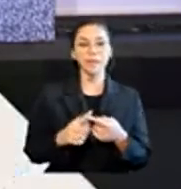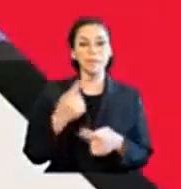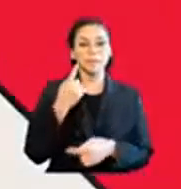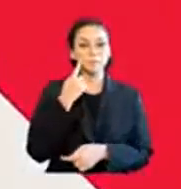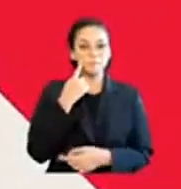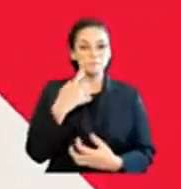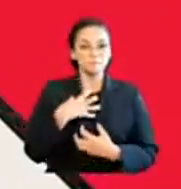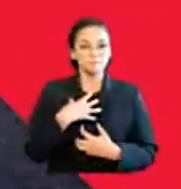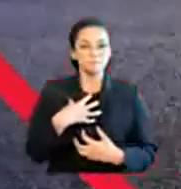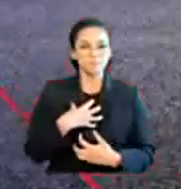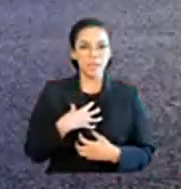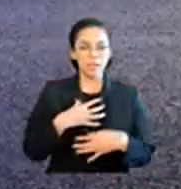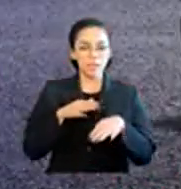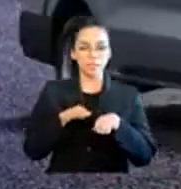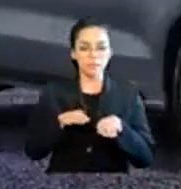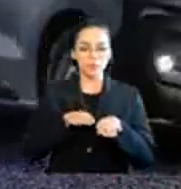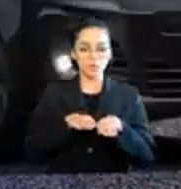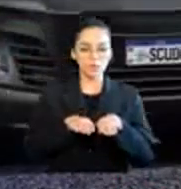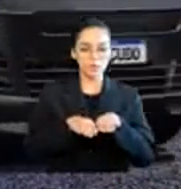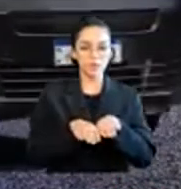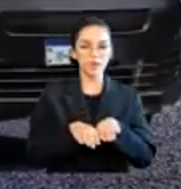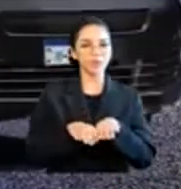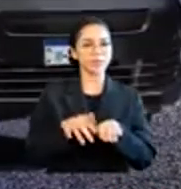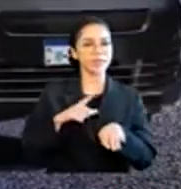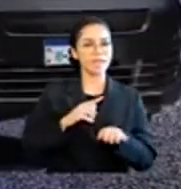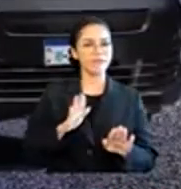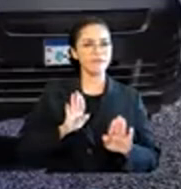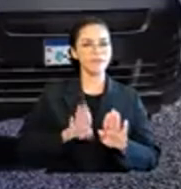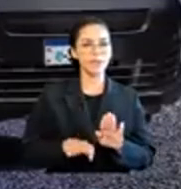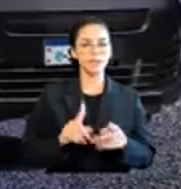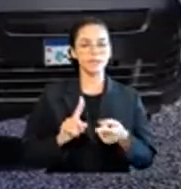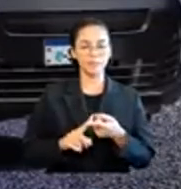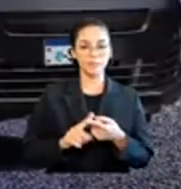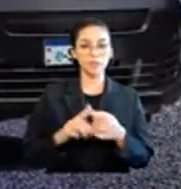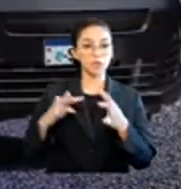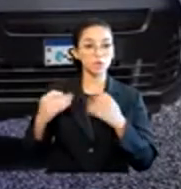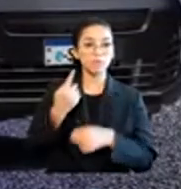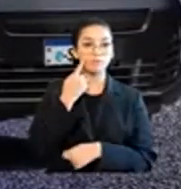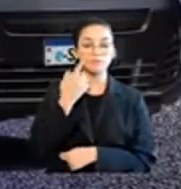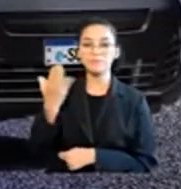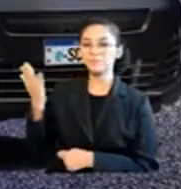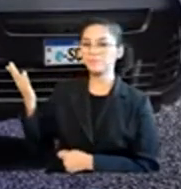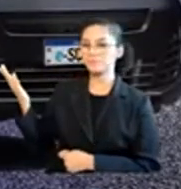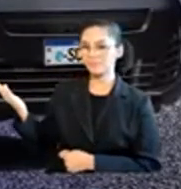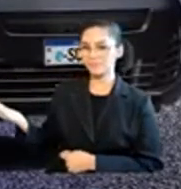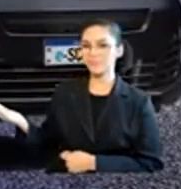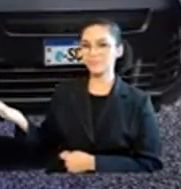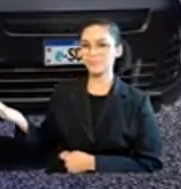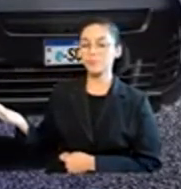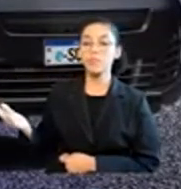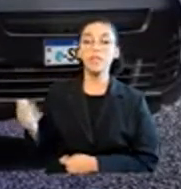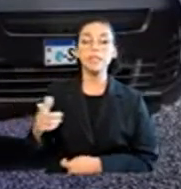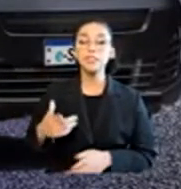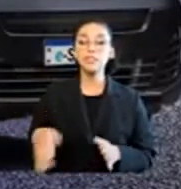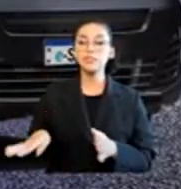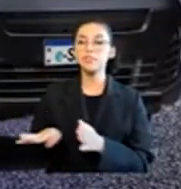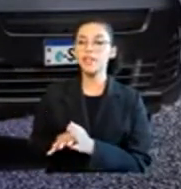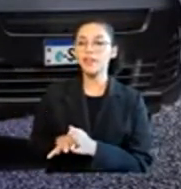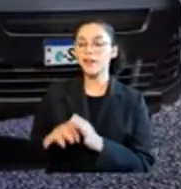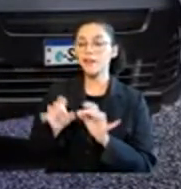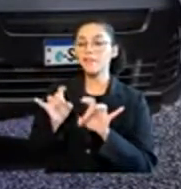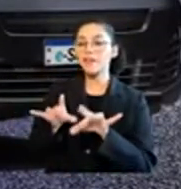estacionamento elétrico. Além de todos esses outros itens, claro, que vocês estão vendo aí na sua tela. E ele chega ao mercado pelo valor